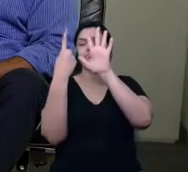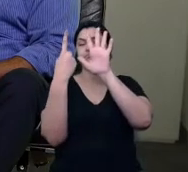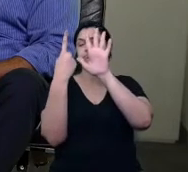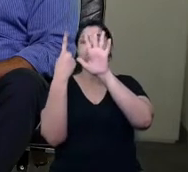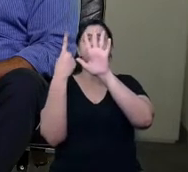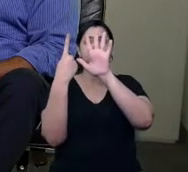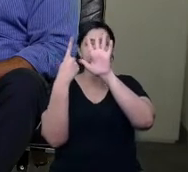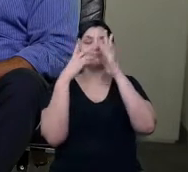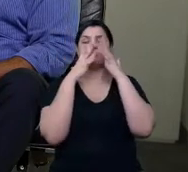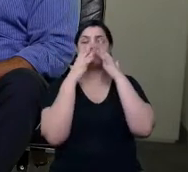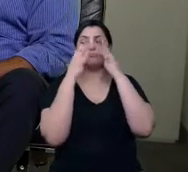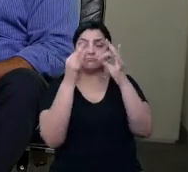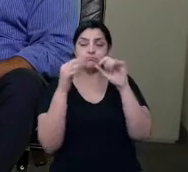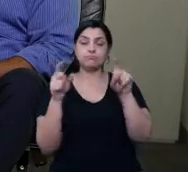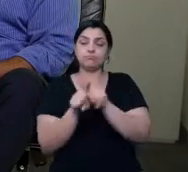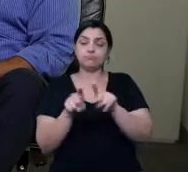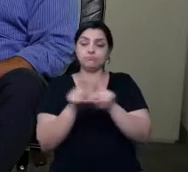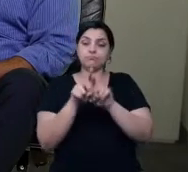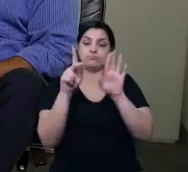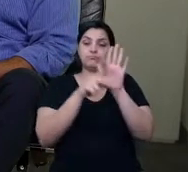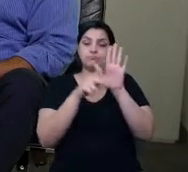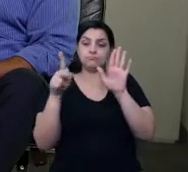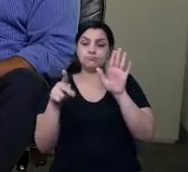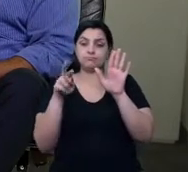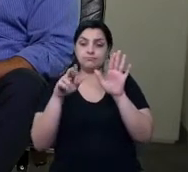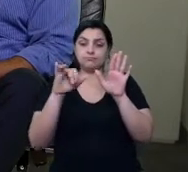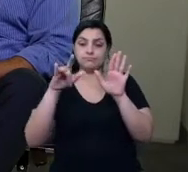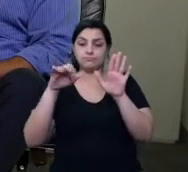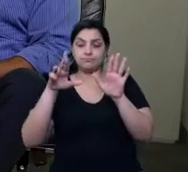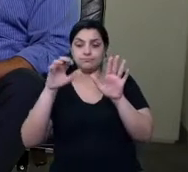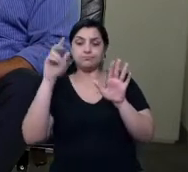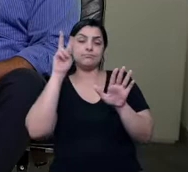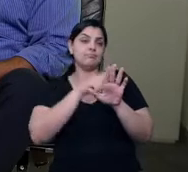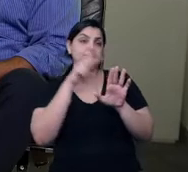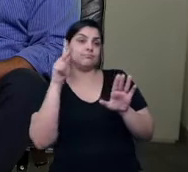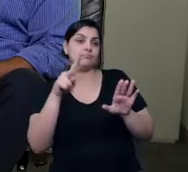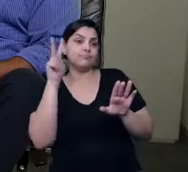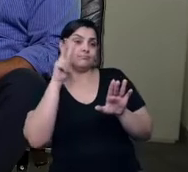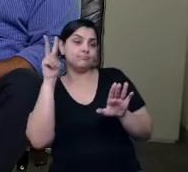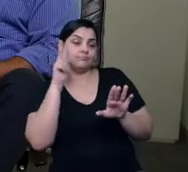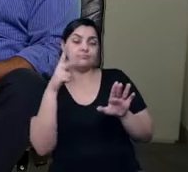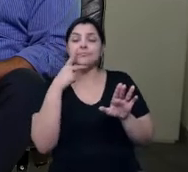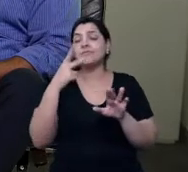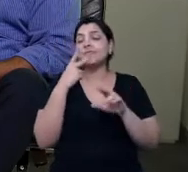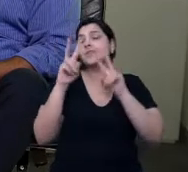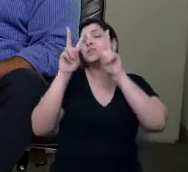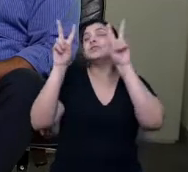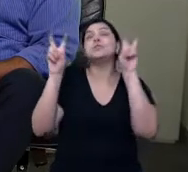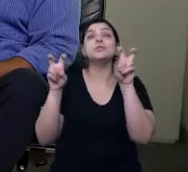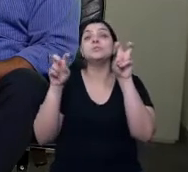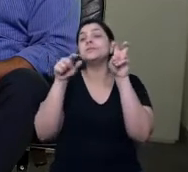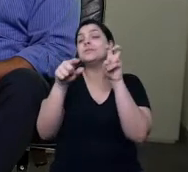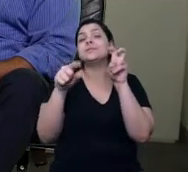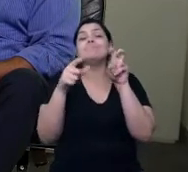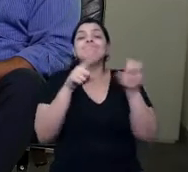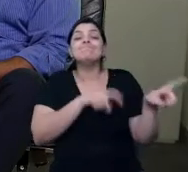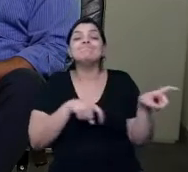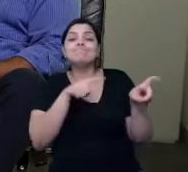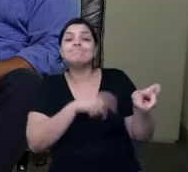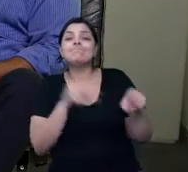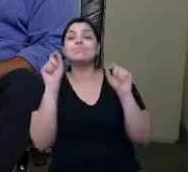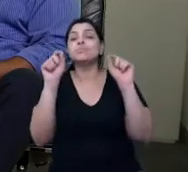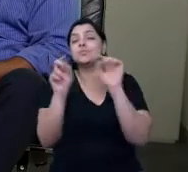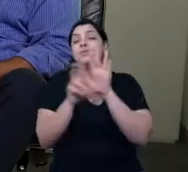também o professor Ricieri, professor de História, para falar um pouquinho do sertão, né, do que representa o